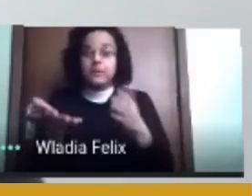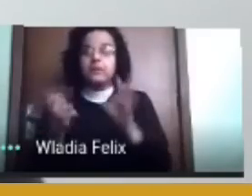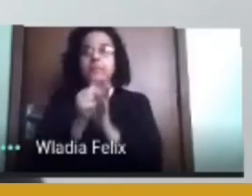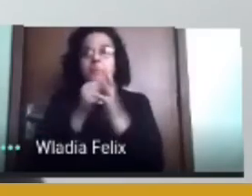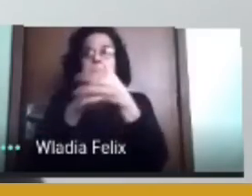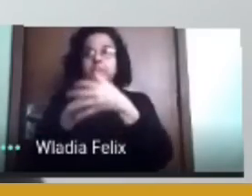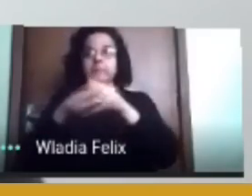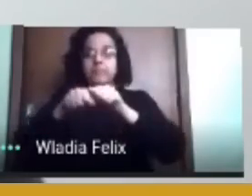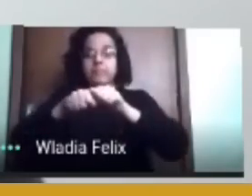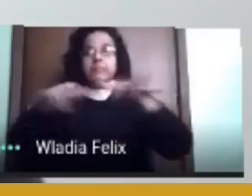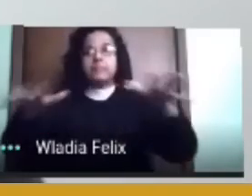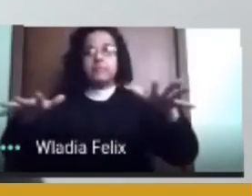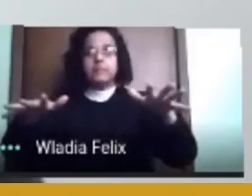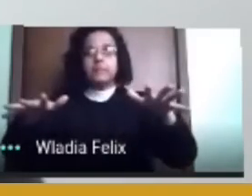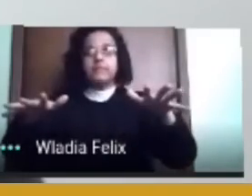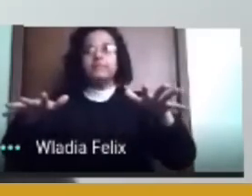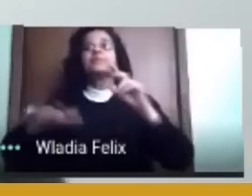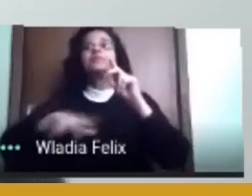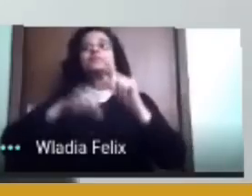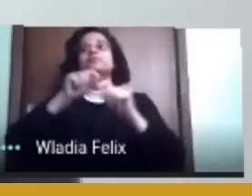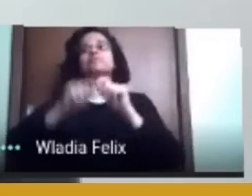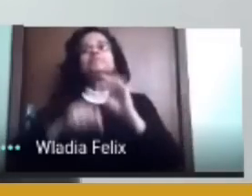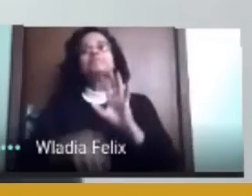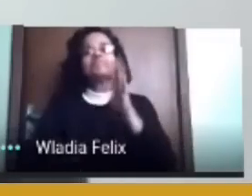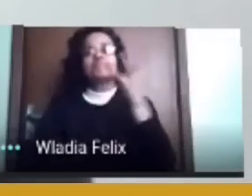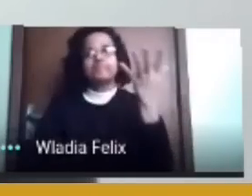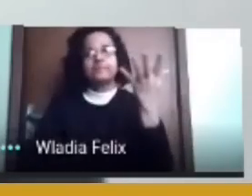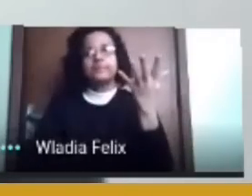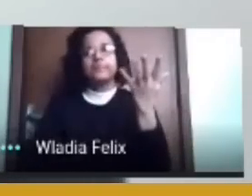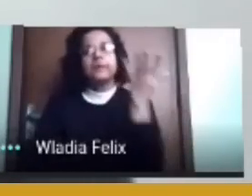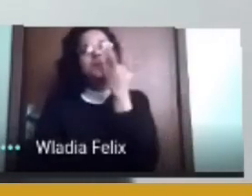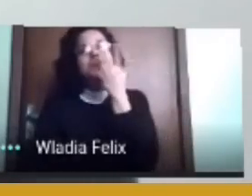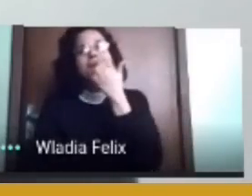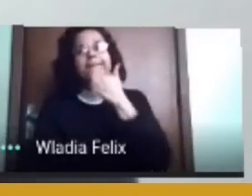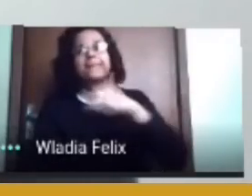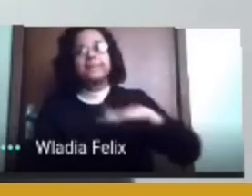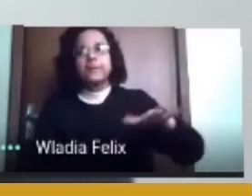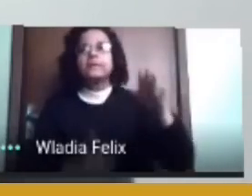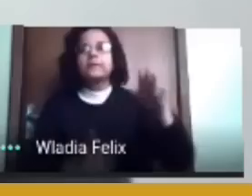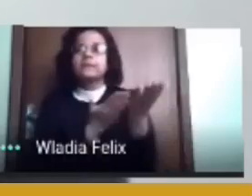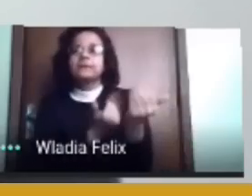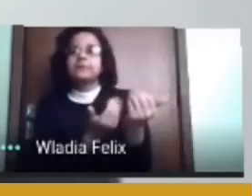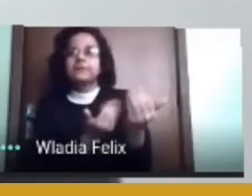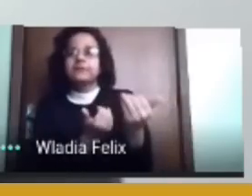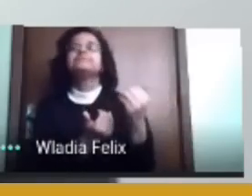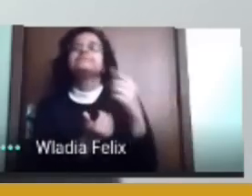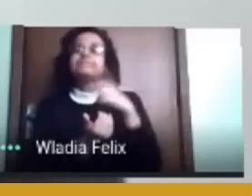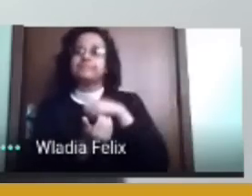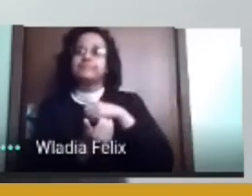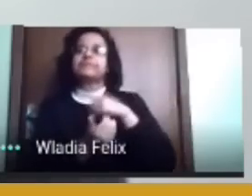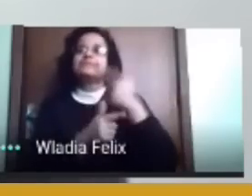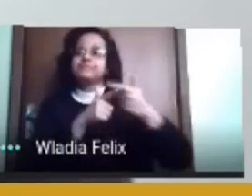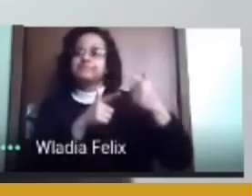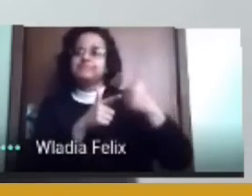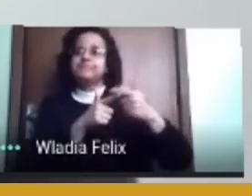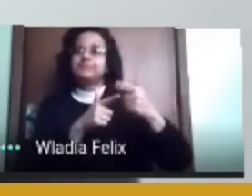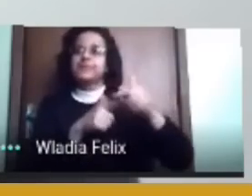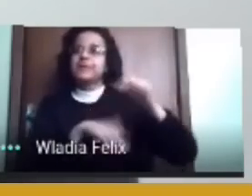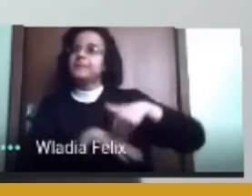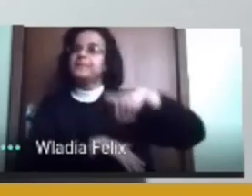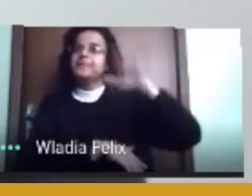infelizmente, as crianças e adolescentes estão mais vulneráveis. Por que isso? O promotor ele coloca